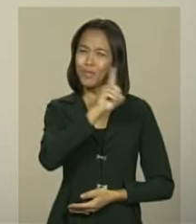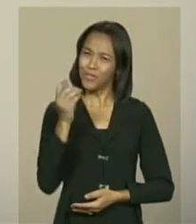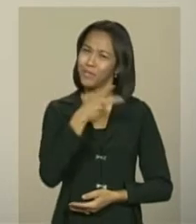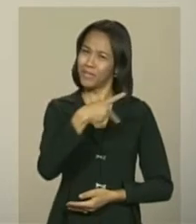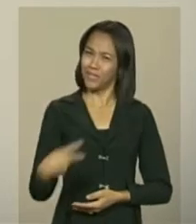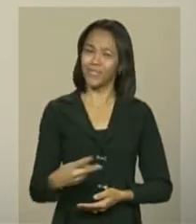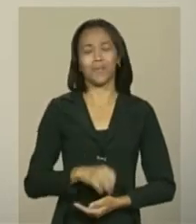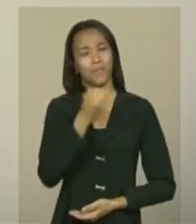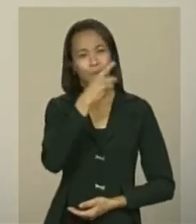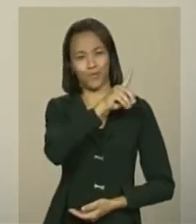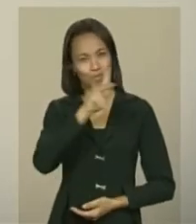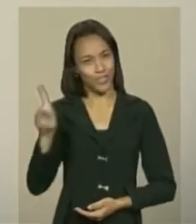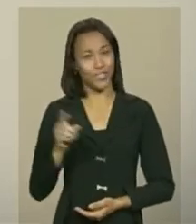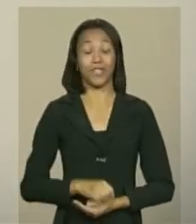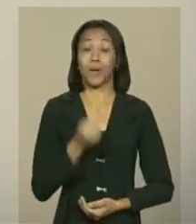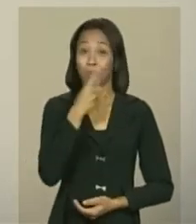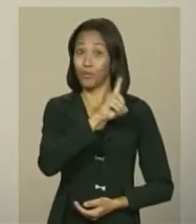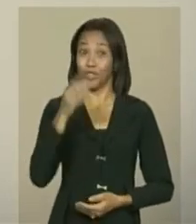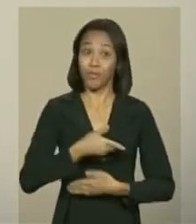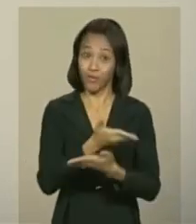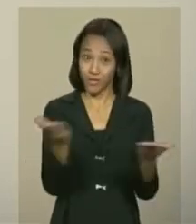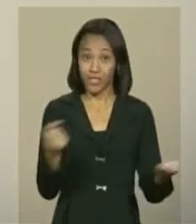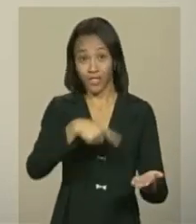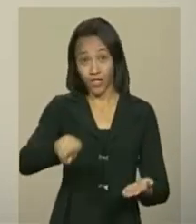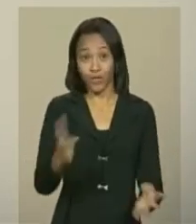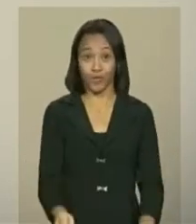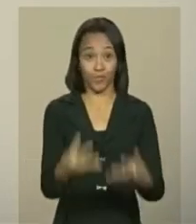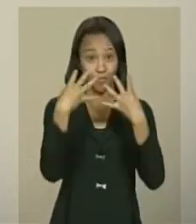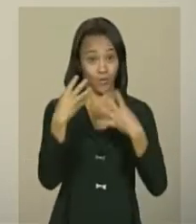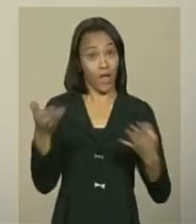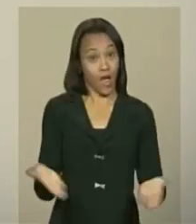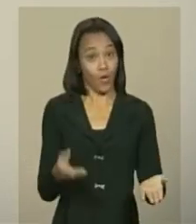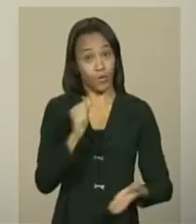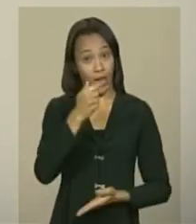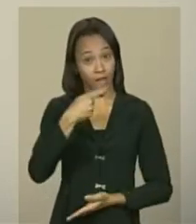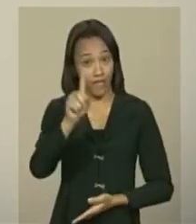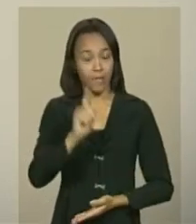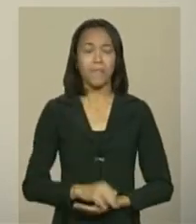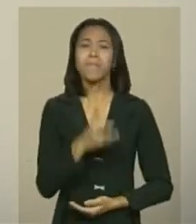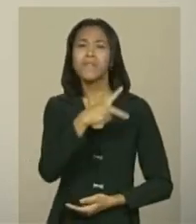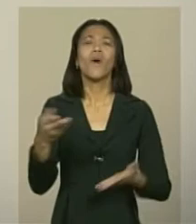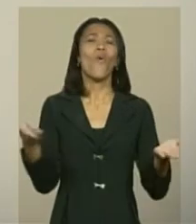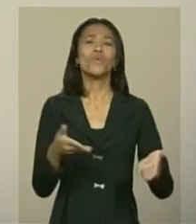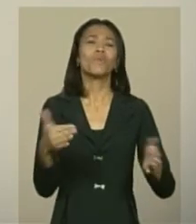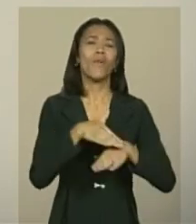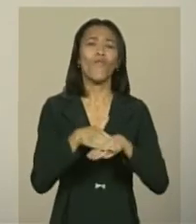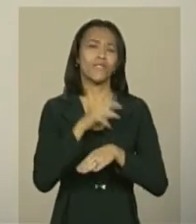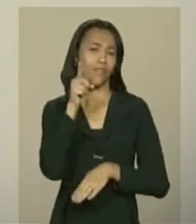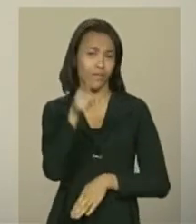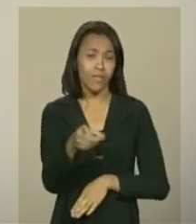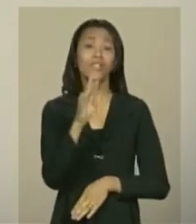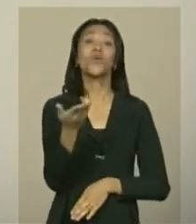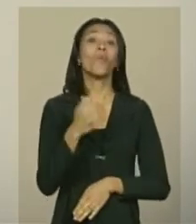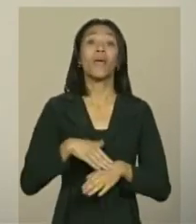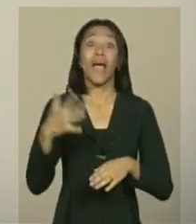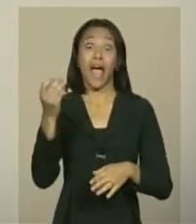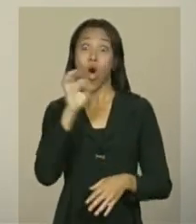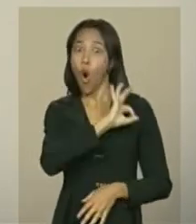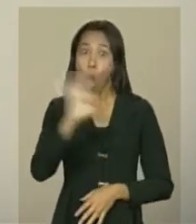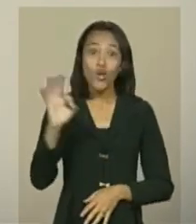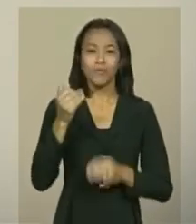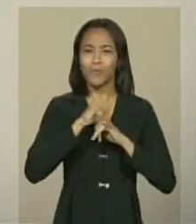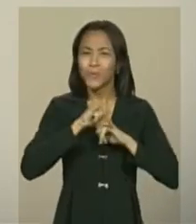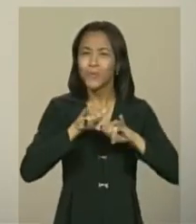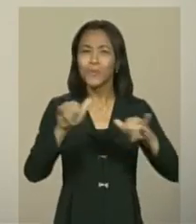Bom dia apresenta bom dia bom dia para você que nos acompanha aqui no café presidenta Hoje eu queria conversar com a senhora sobre essa